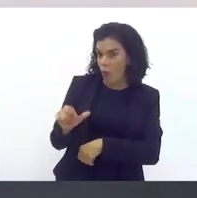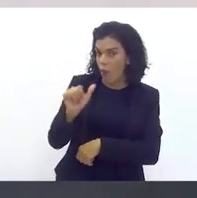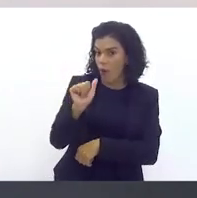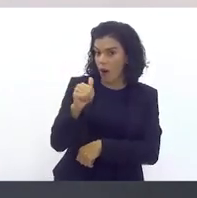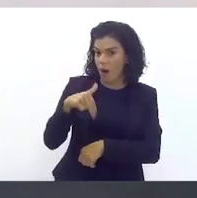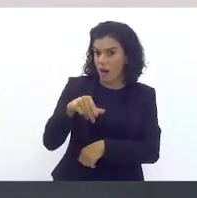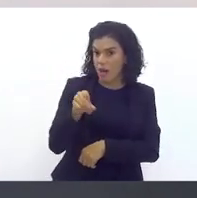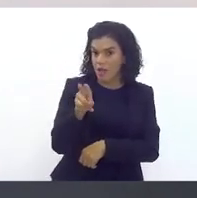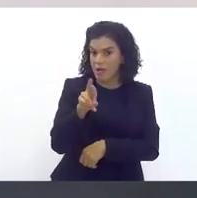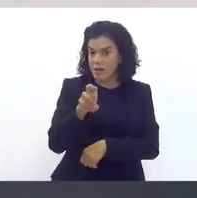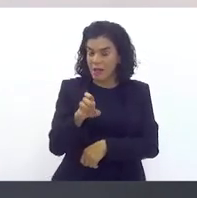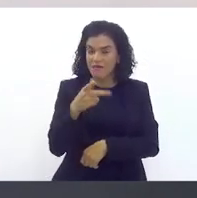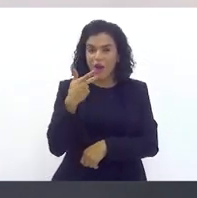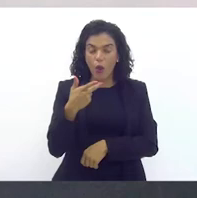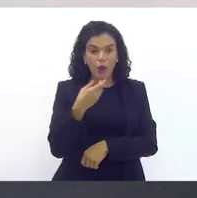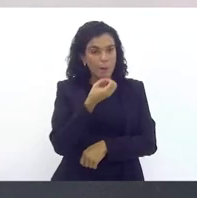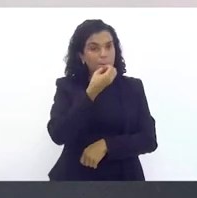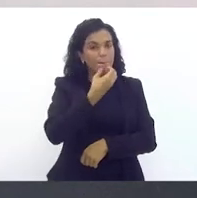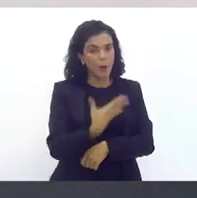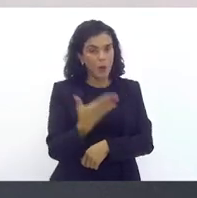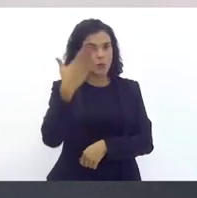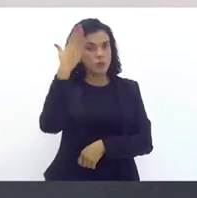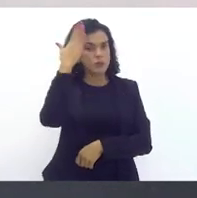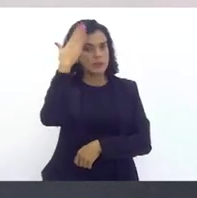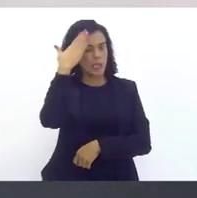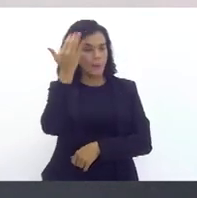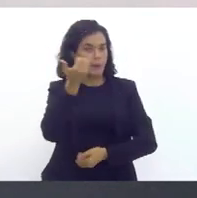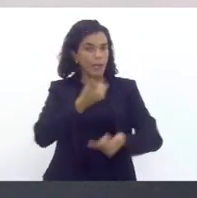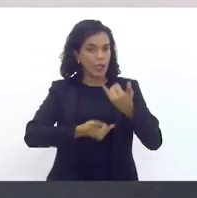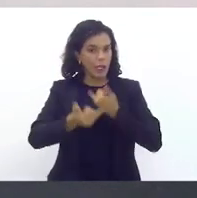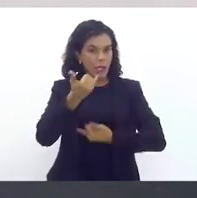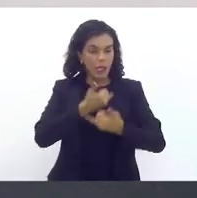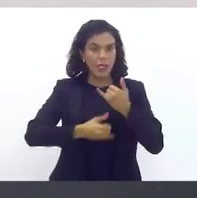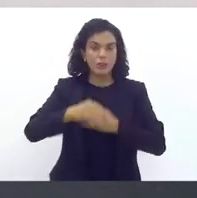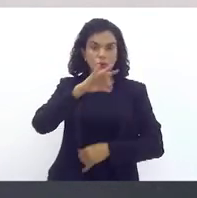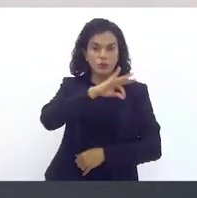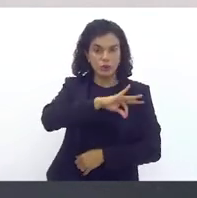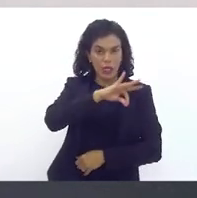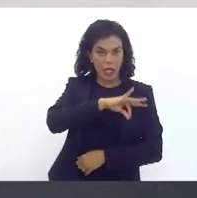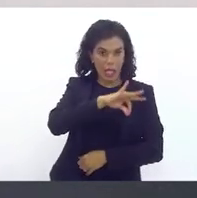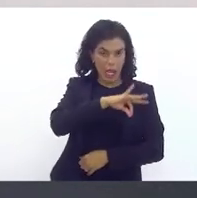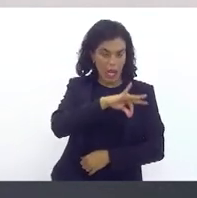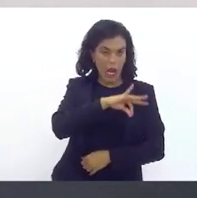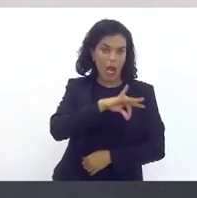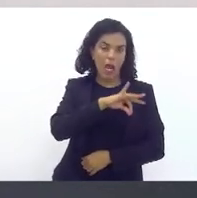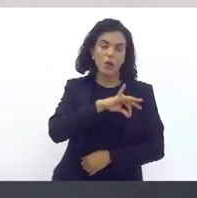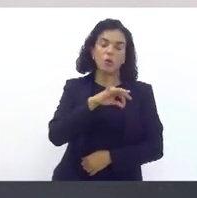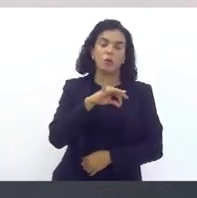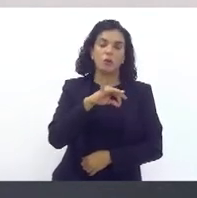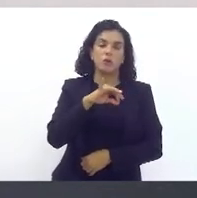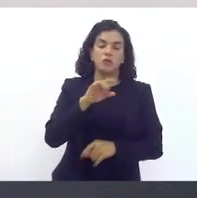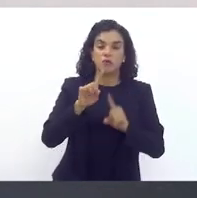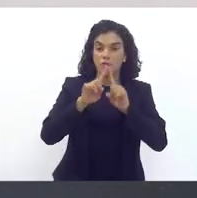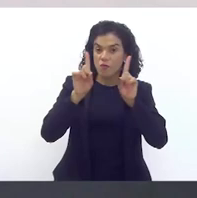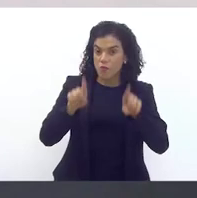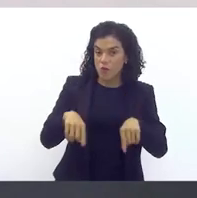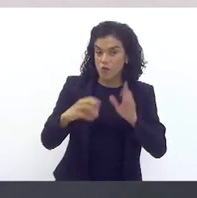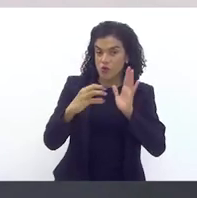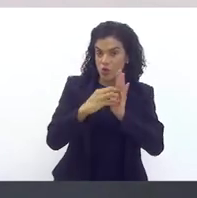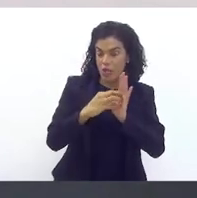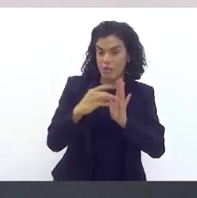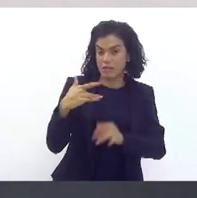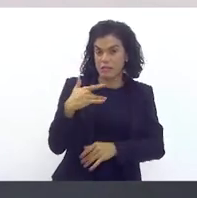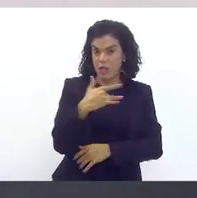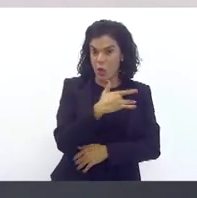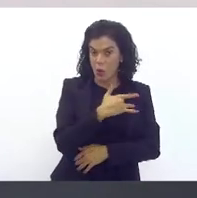que hoje, que bom saber disso, que os salários ou que os vencimentos, vou falar de um modo geral, dos servidores da saúde do